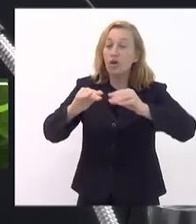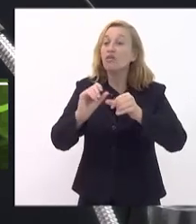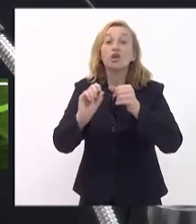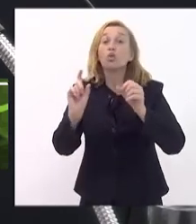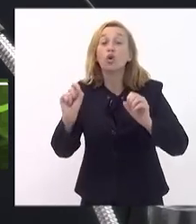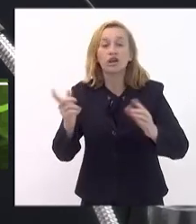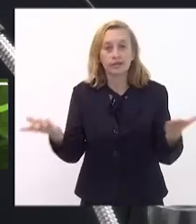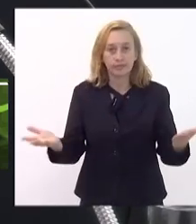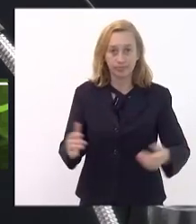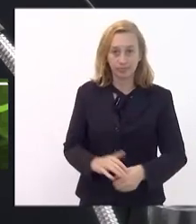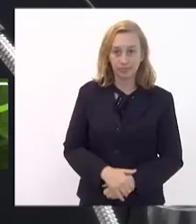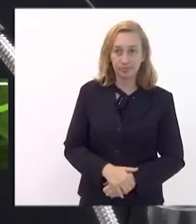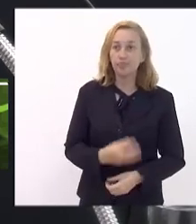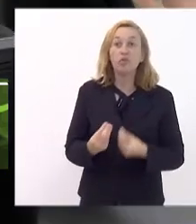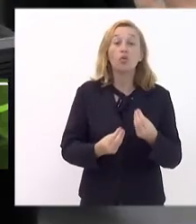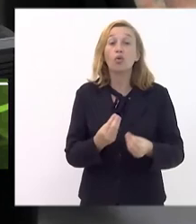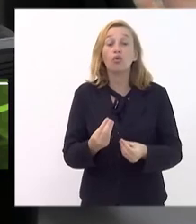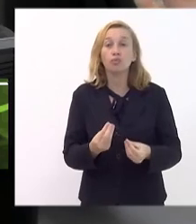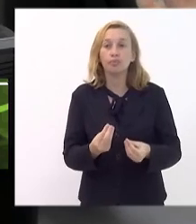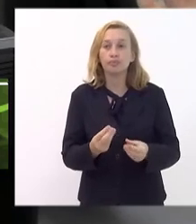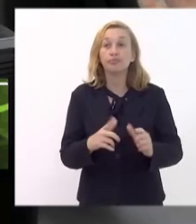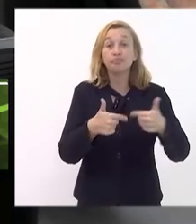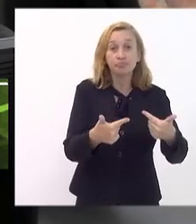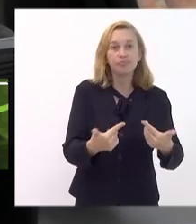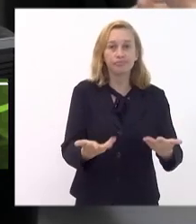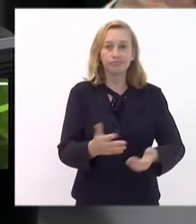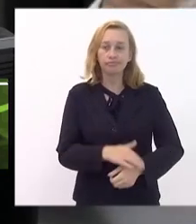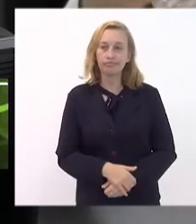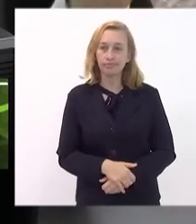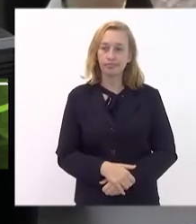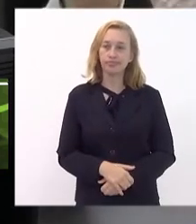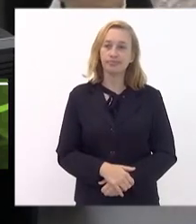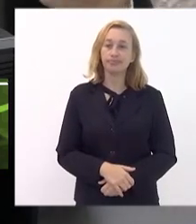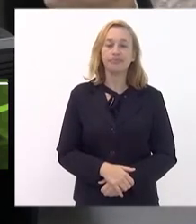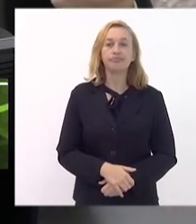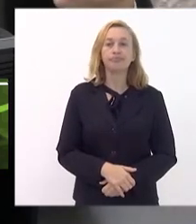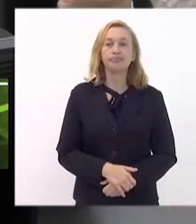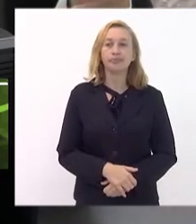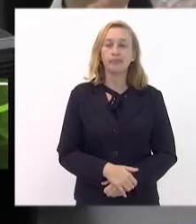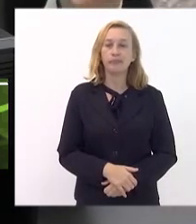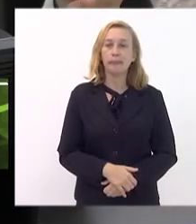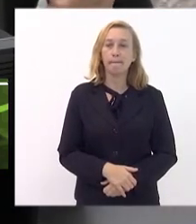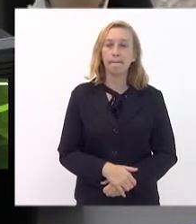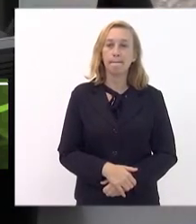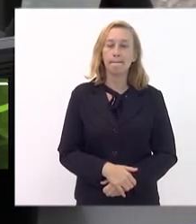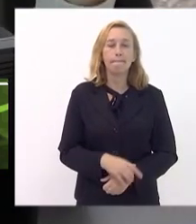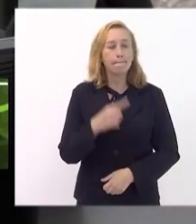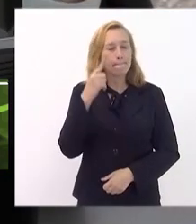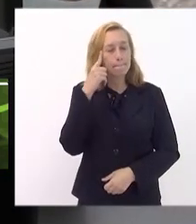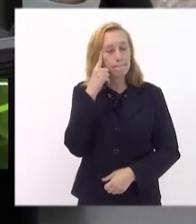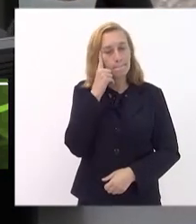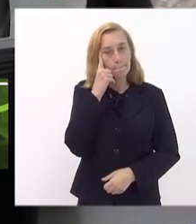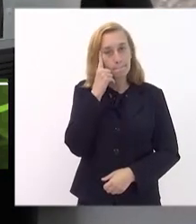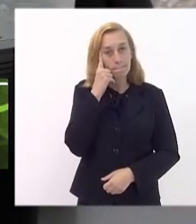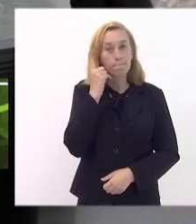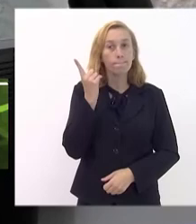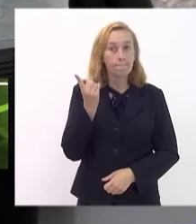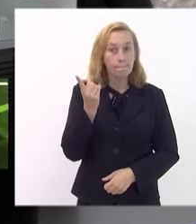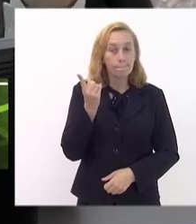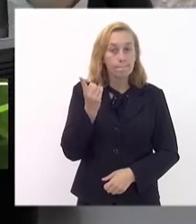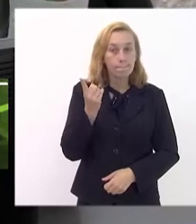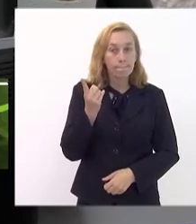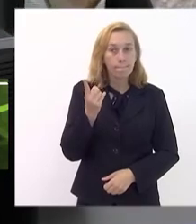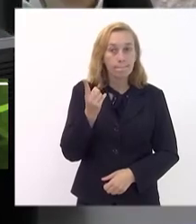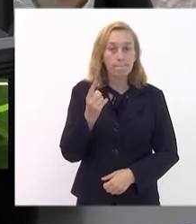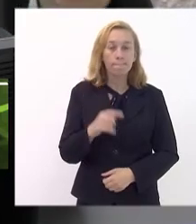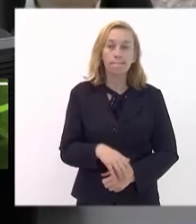isso? Como proceder? Né? Então, se vocês pensam de botar isso